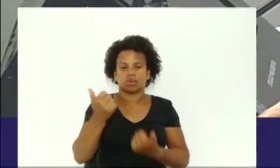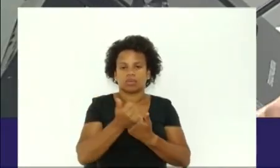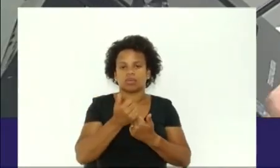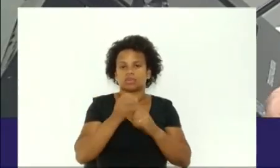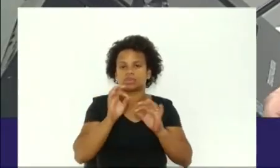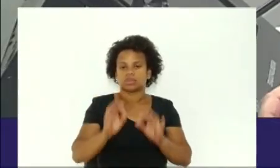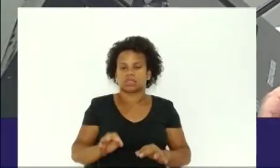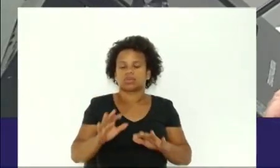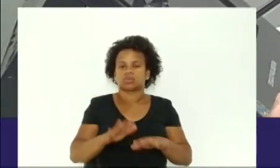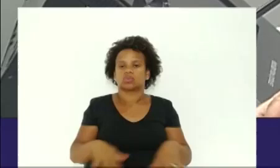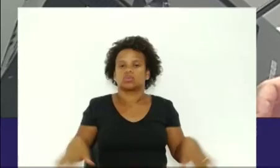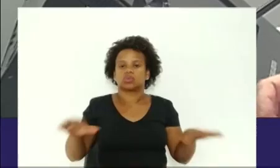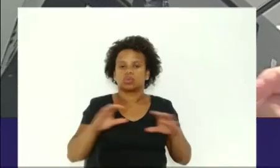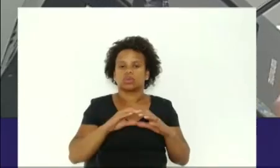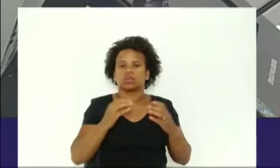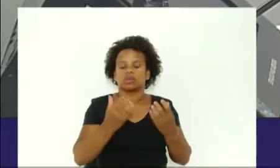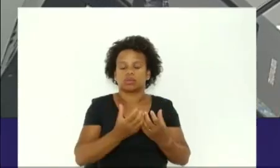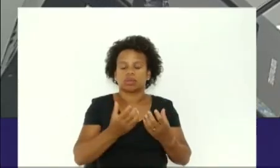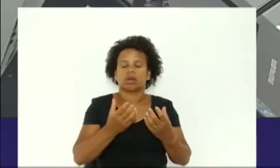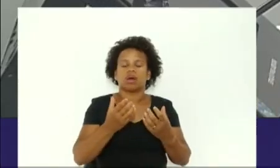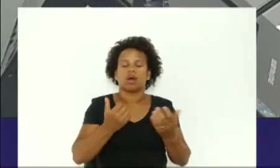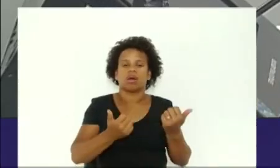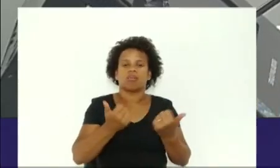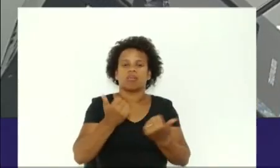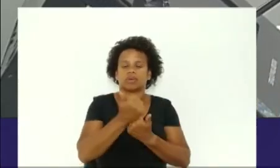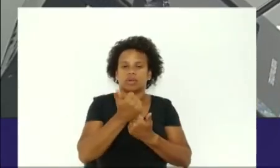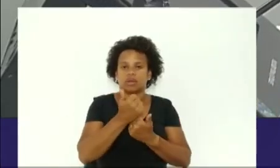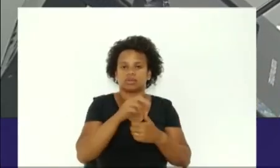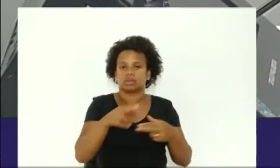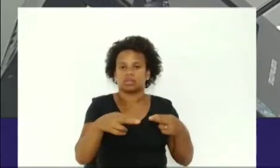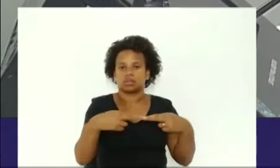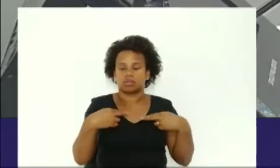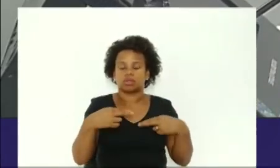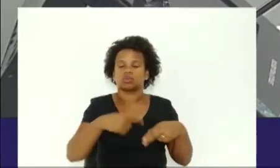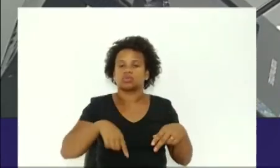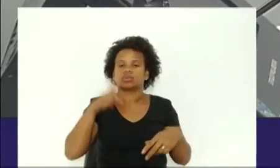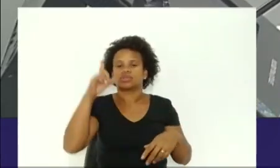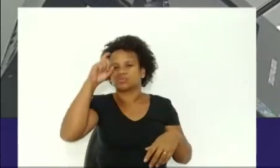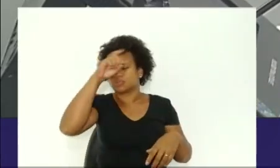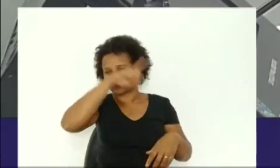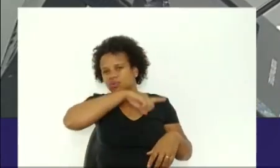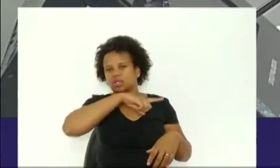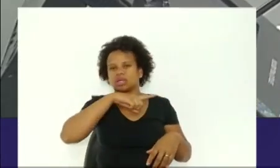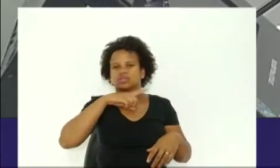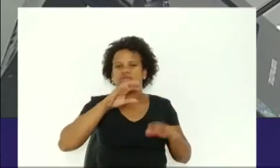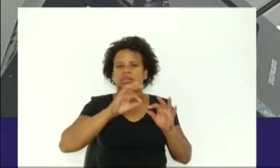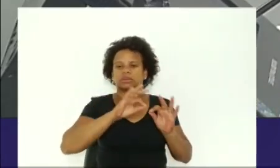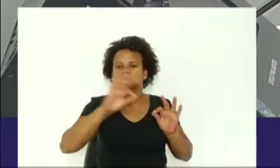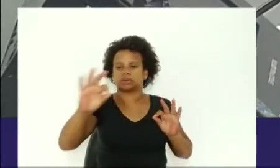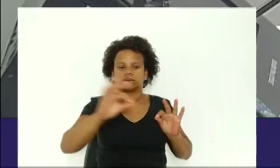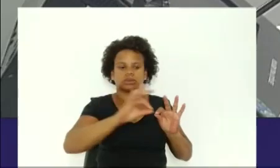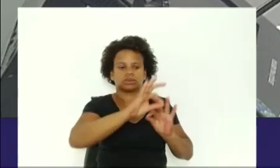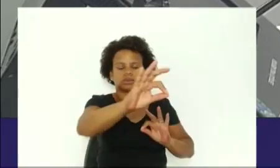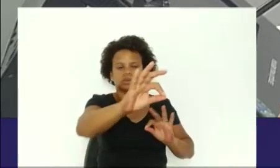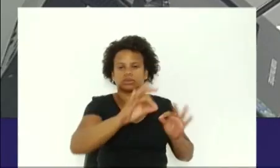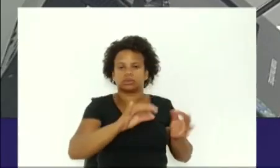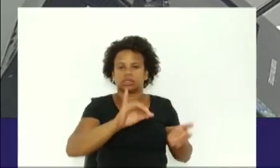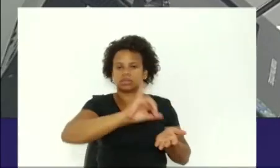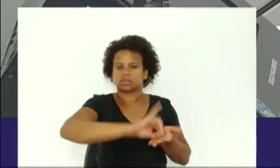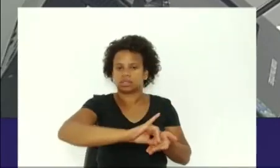apoiar esse requerimento. Nós hoje estamos, temos essa dificuldade dessa ligação de Botucatu com o centro do Estado de São